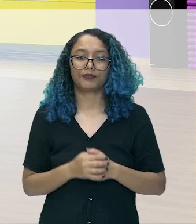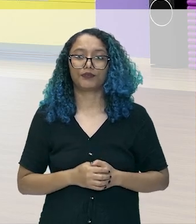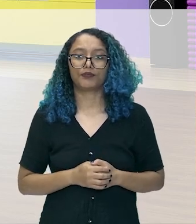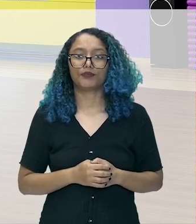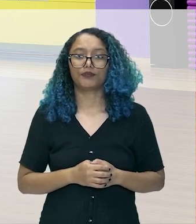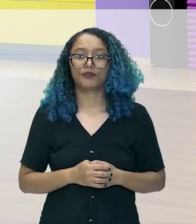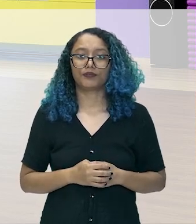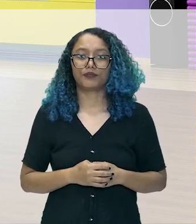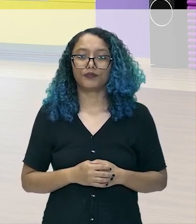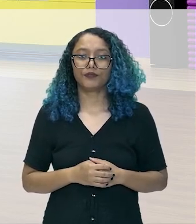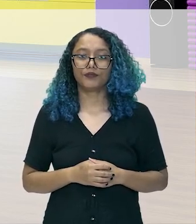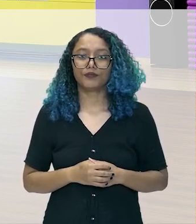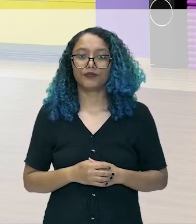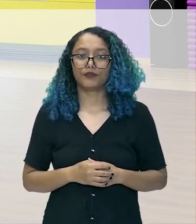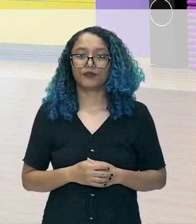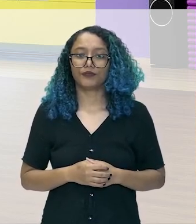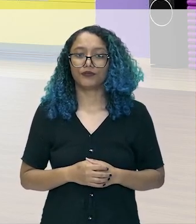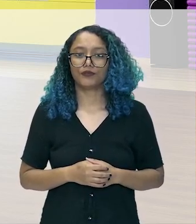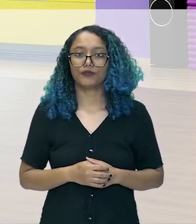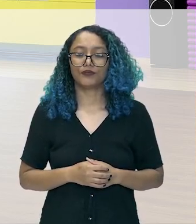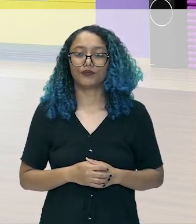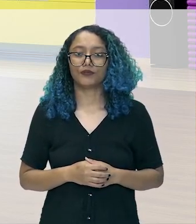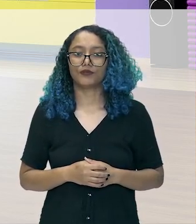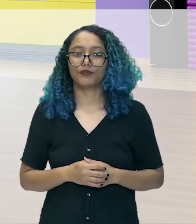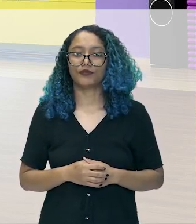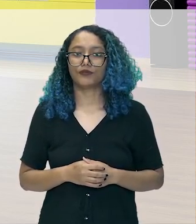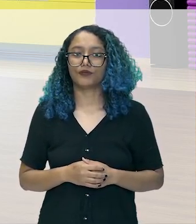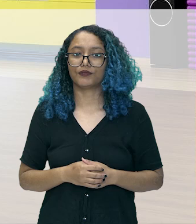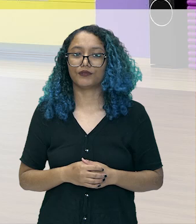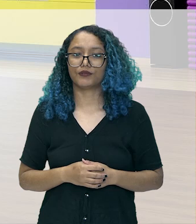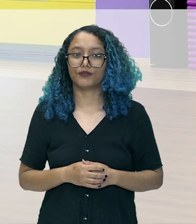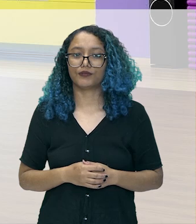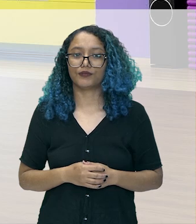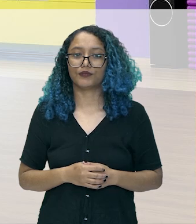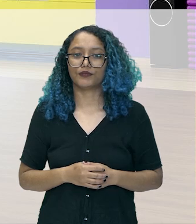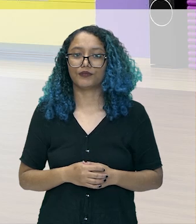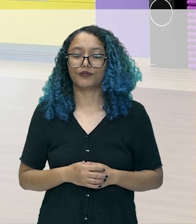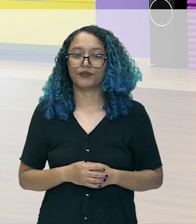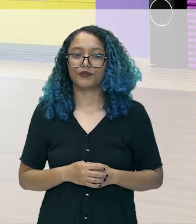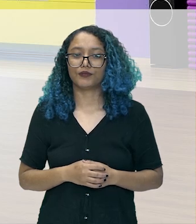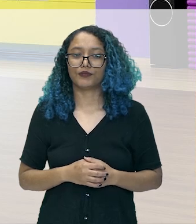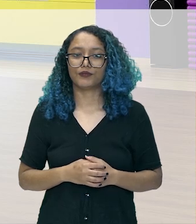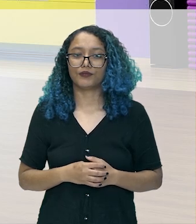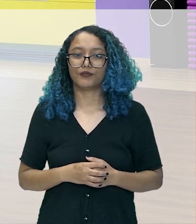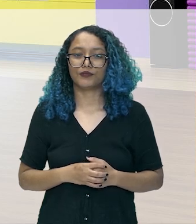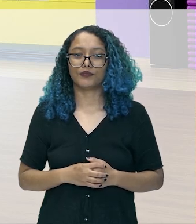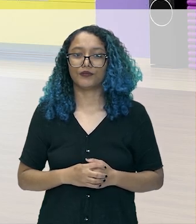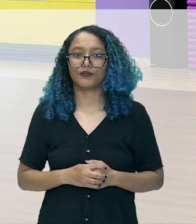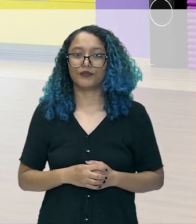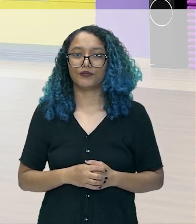2, 1, 2, 1, 2, 1, 2. Usa o